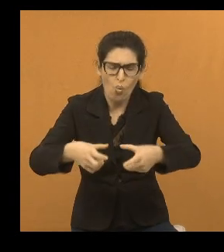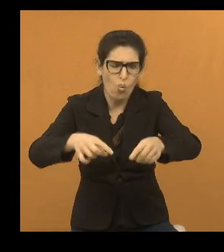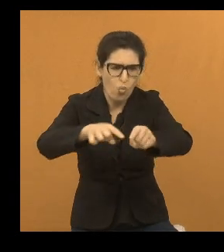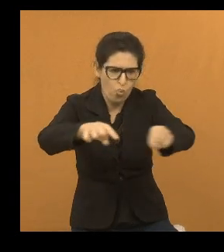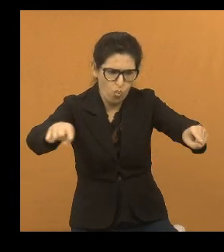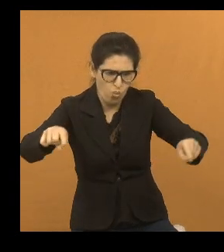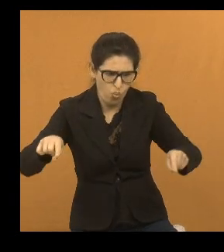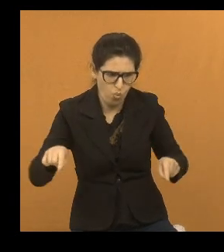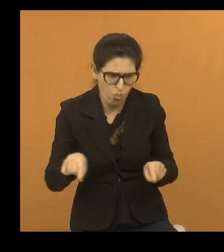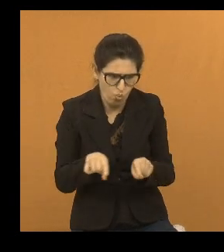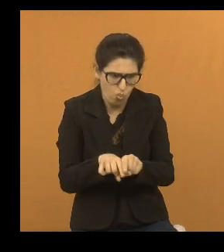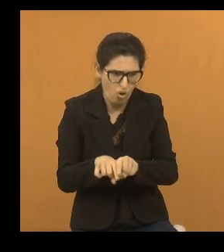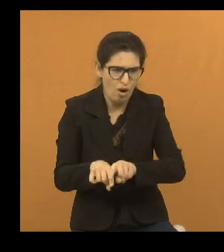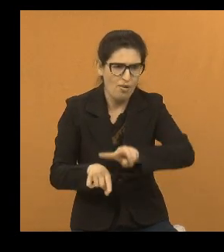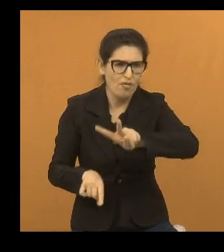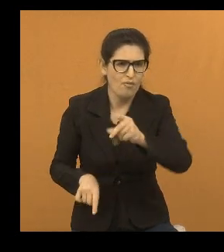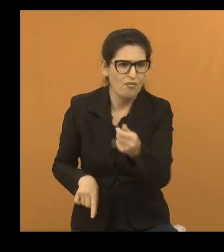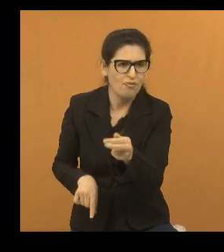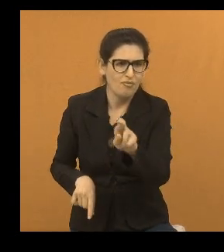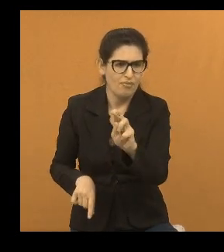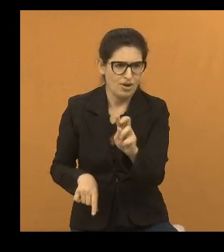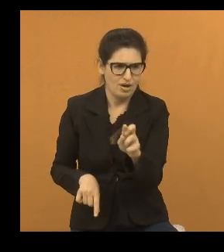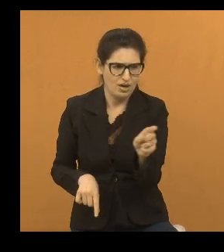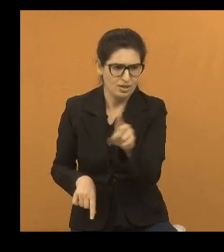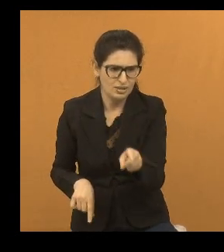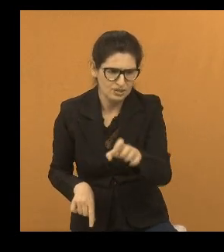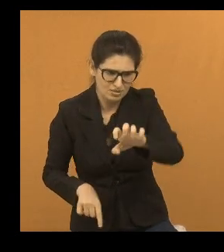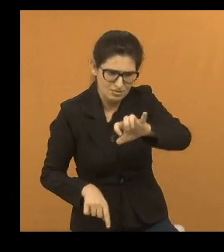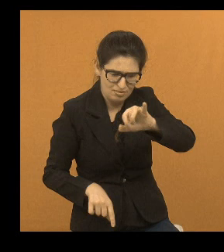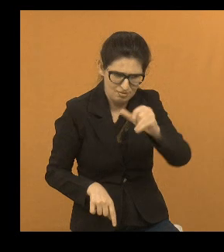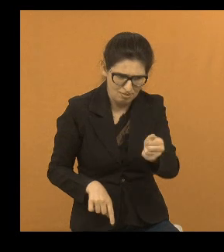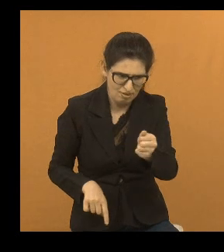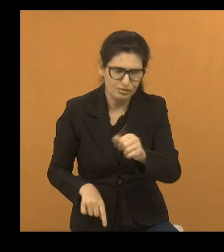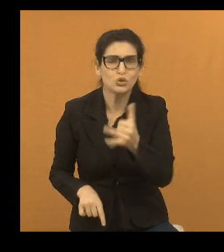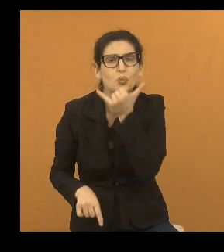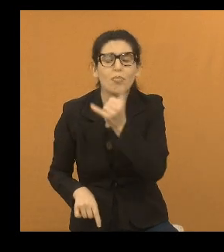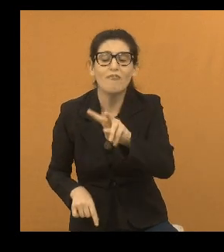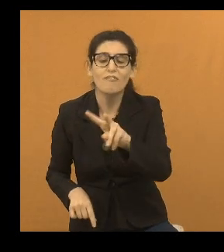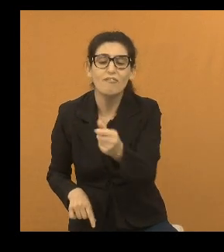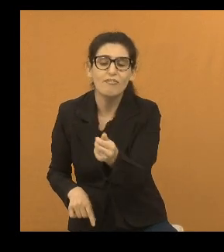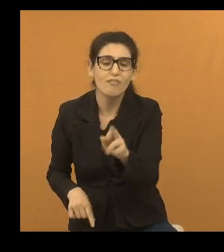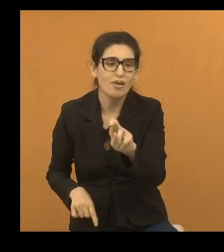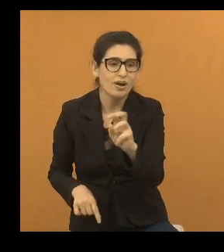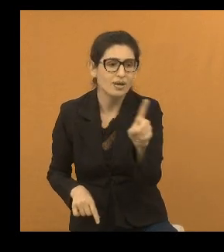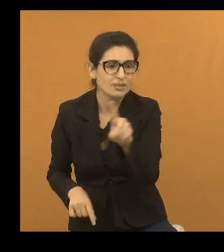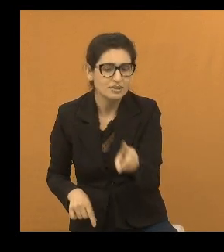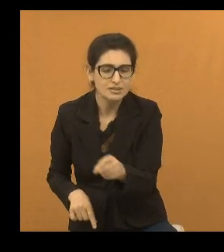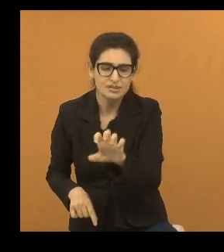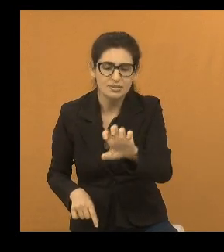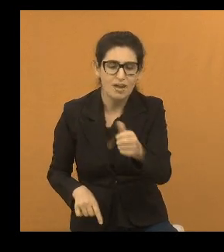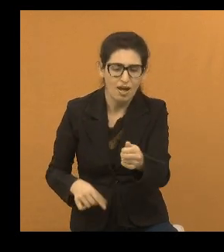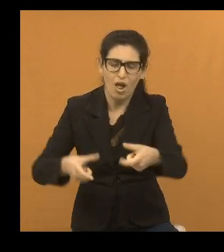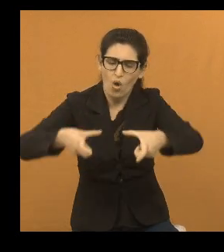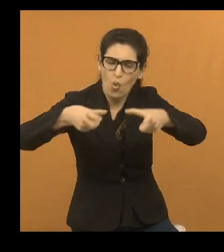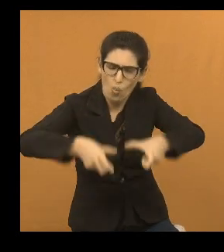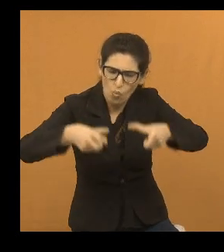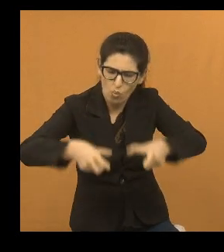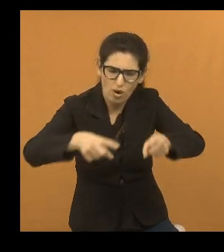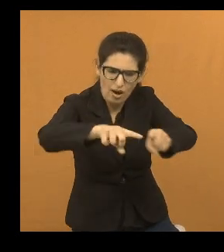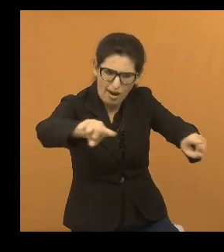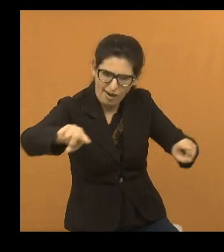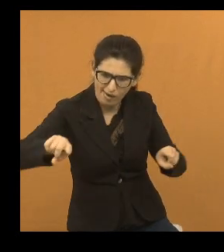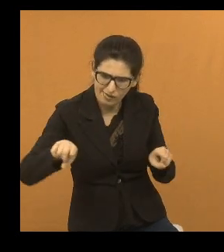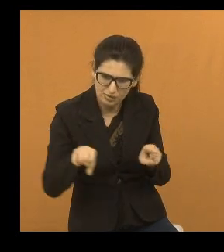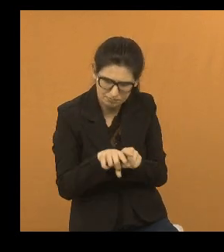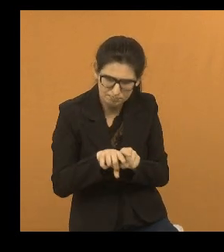As áreas de várzea são porções do território em que a ocupação do solo deve ser compatível com a proteção